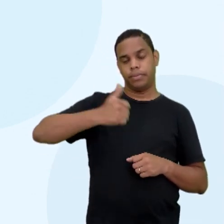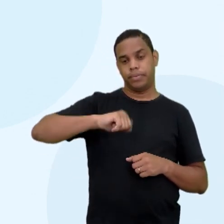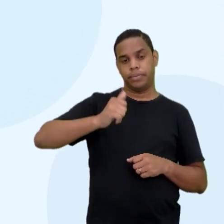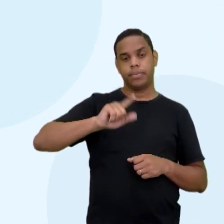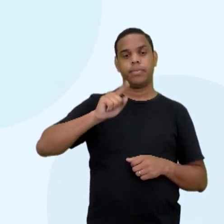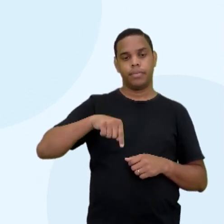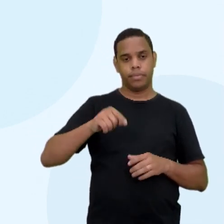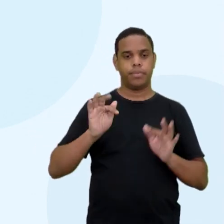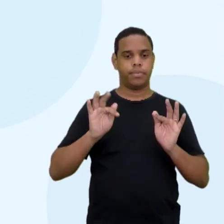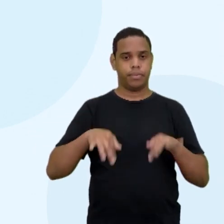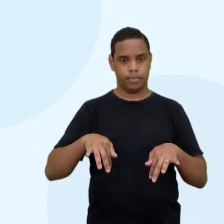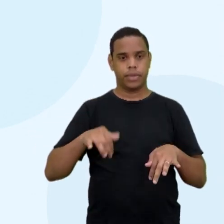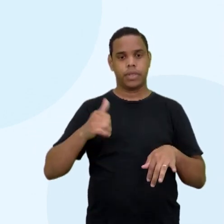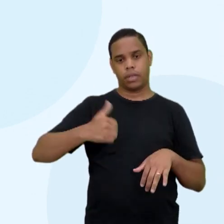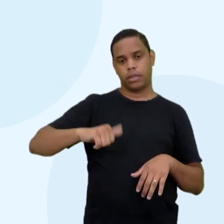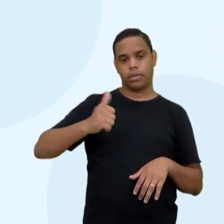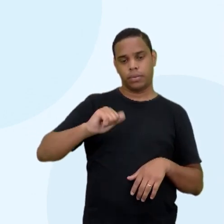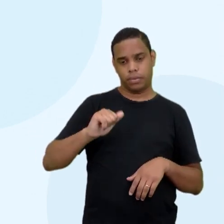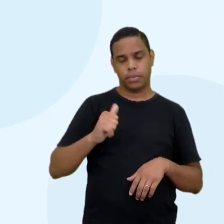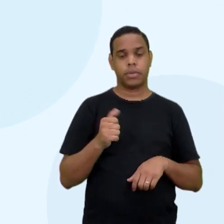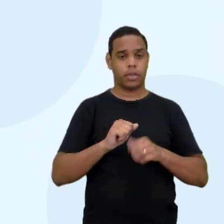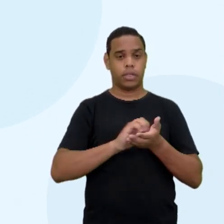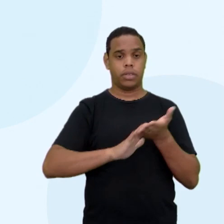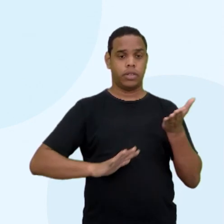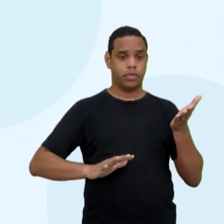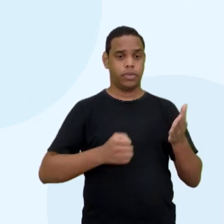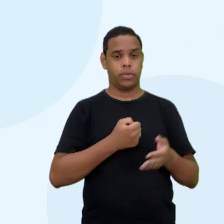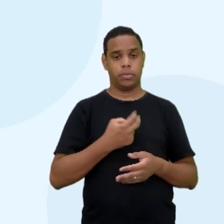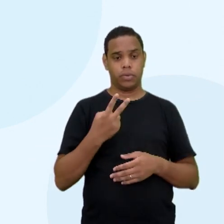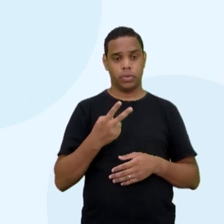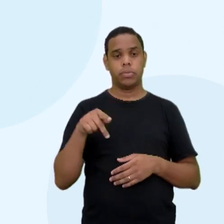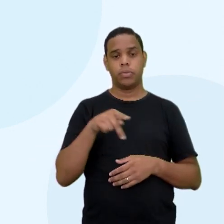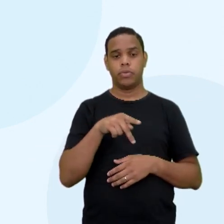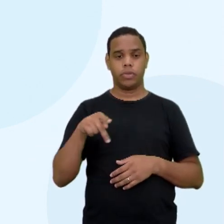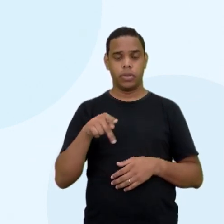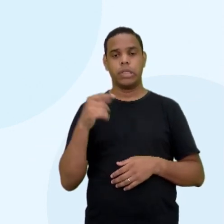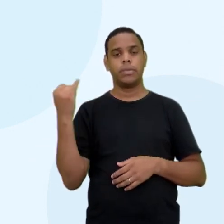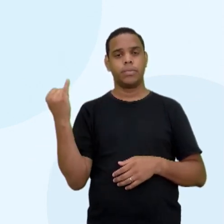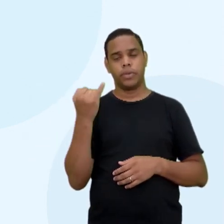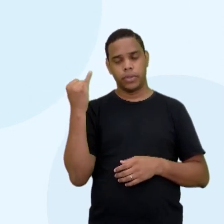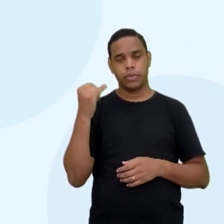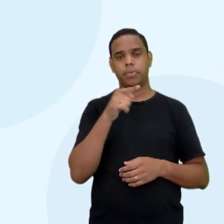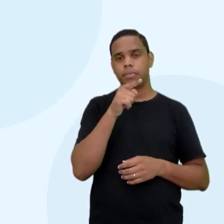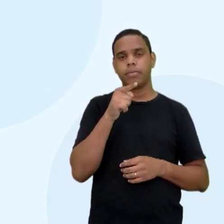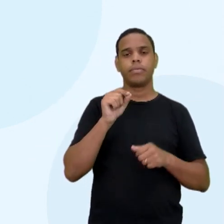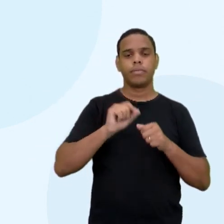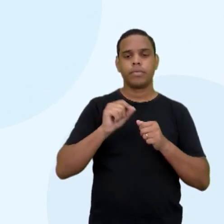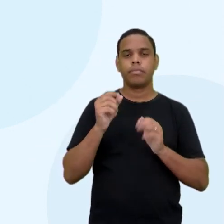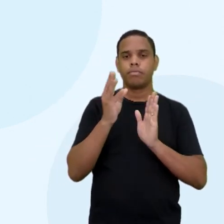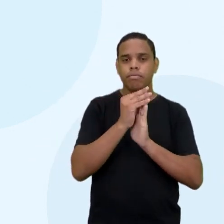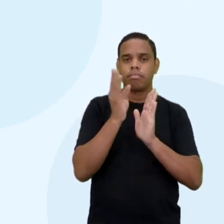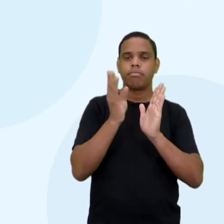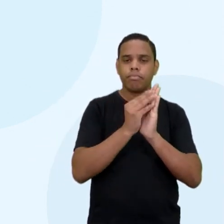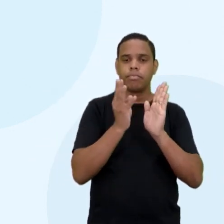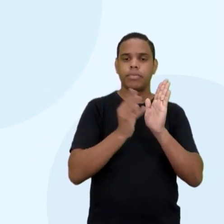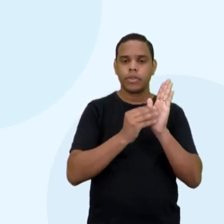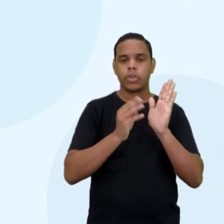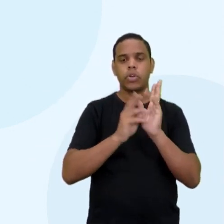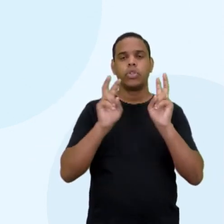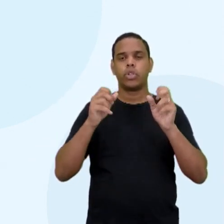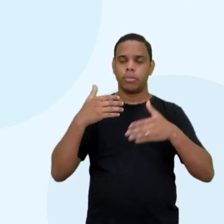é o final, né, dessa atividade 2, está lá, ó, professor, é importante que você faça registros sobre